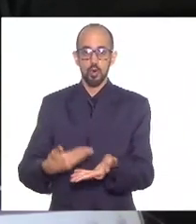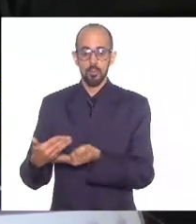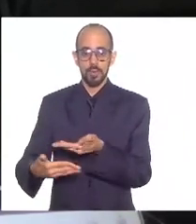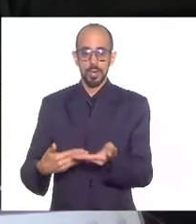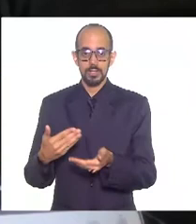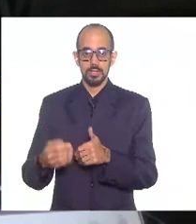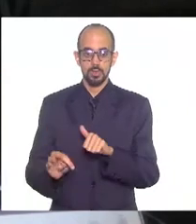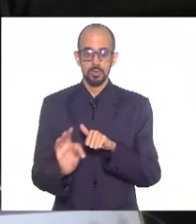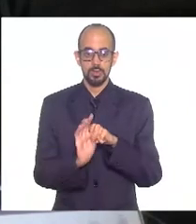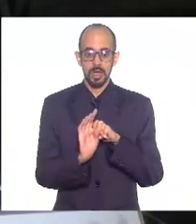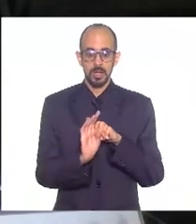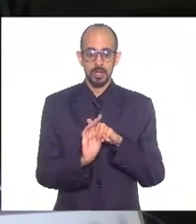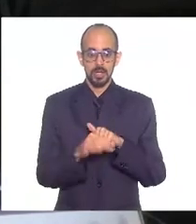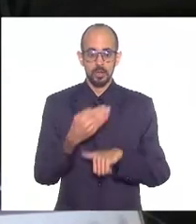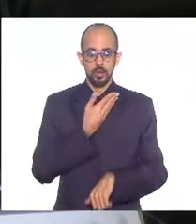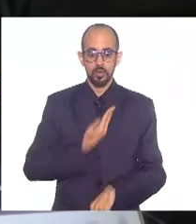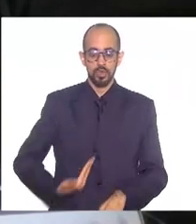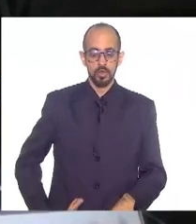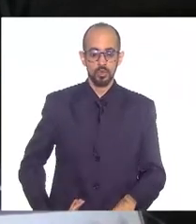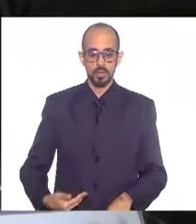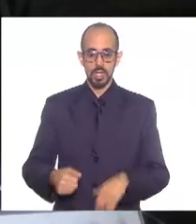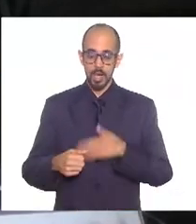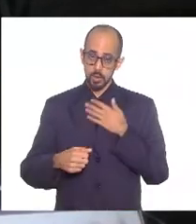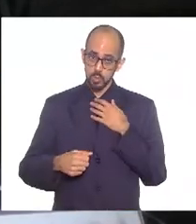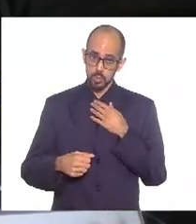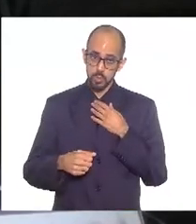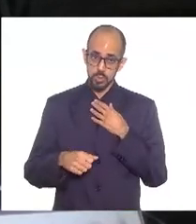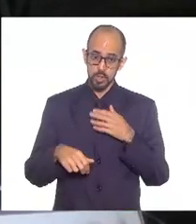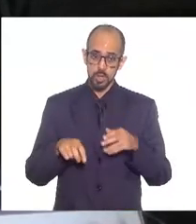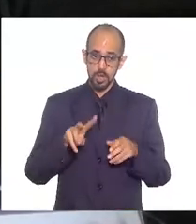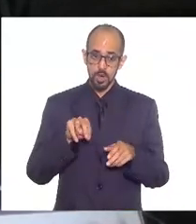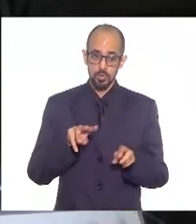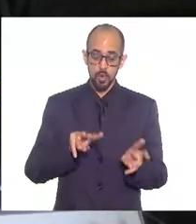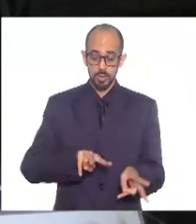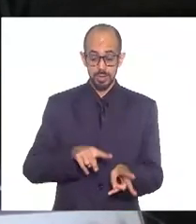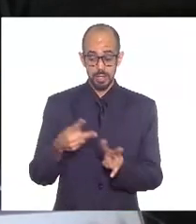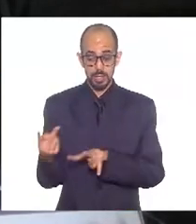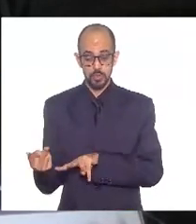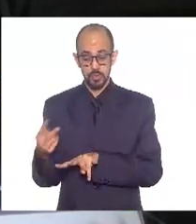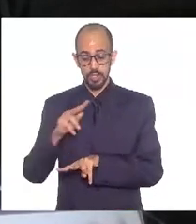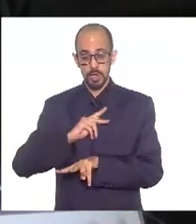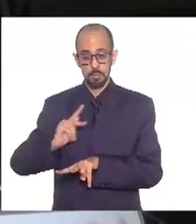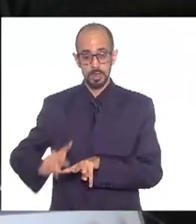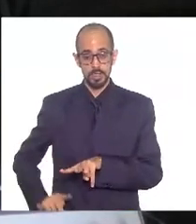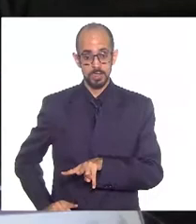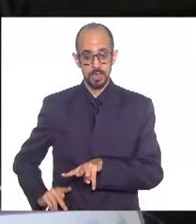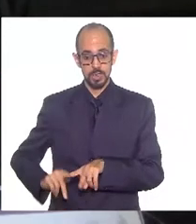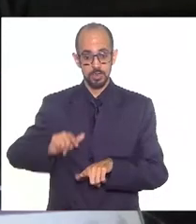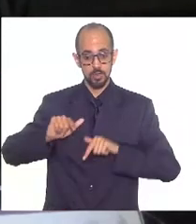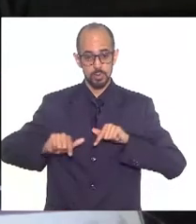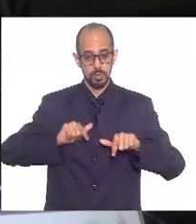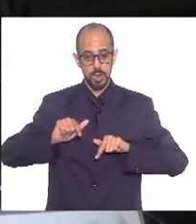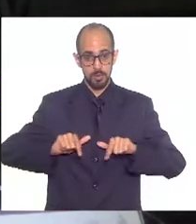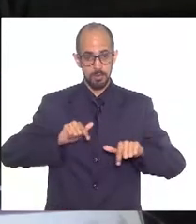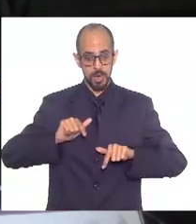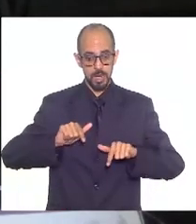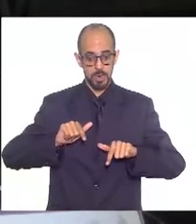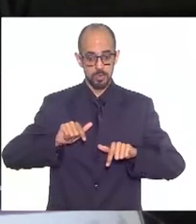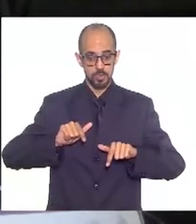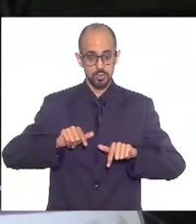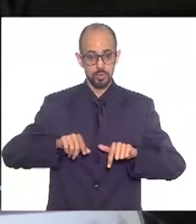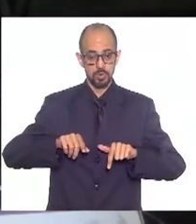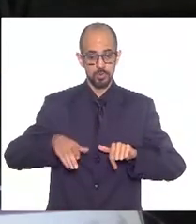e o Governo do Estado, e vou passar a presidência dos trabalhos a quem de